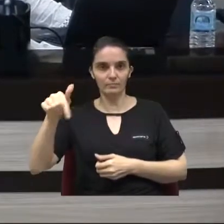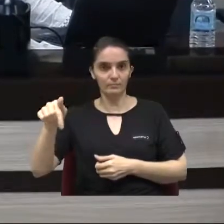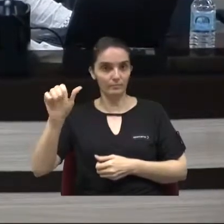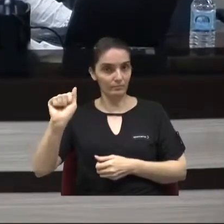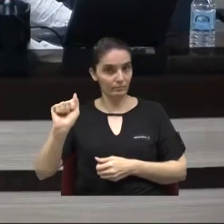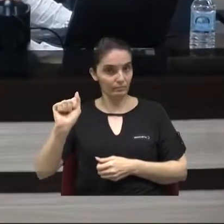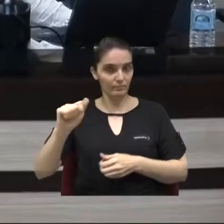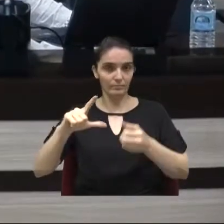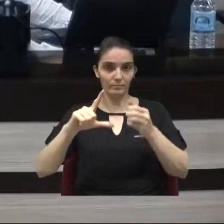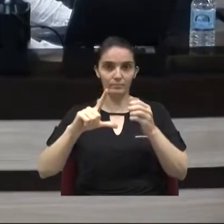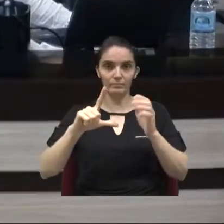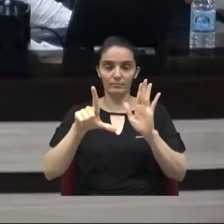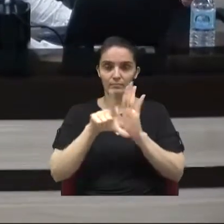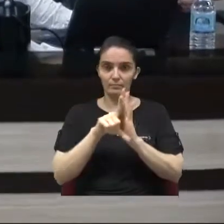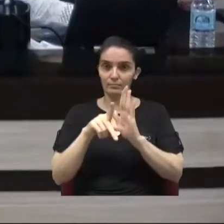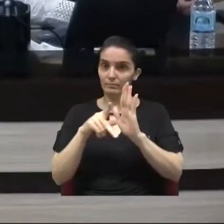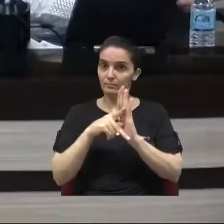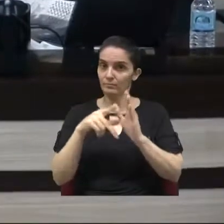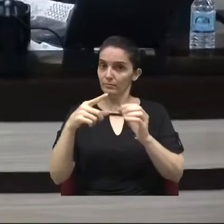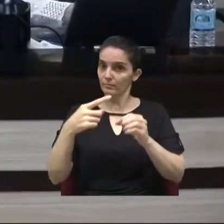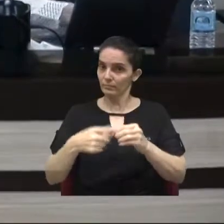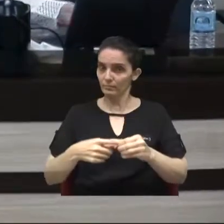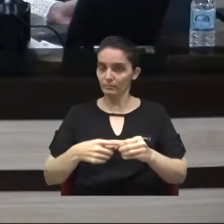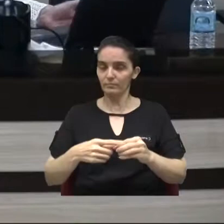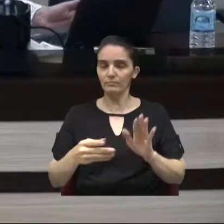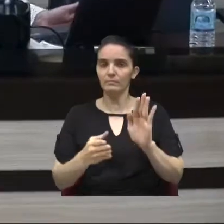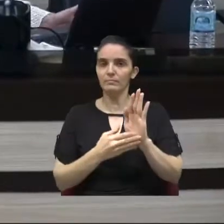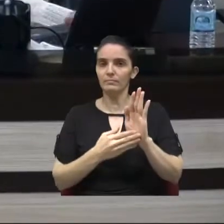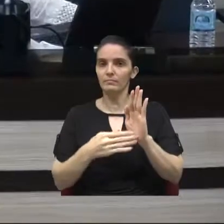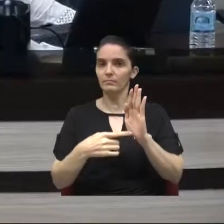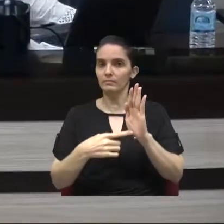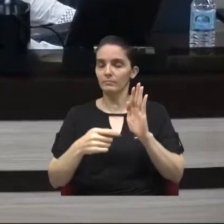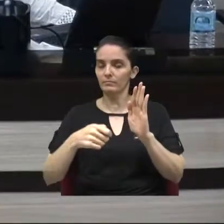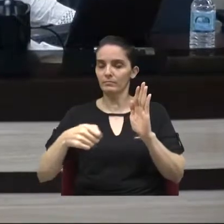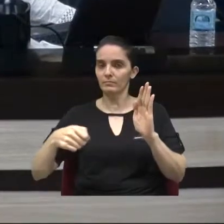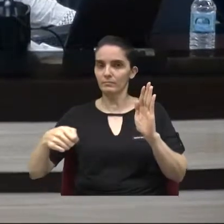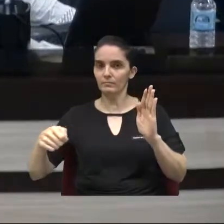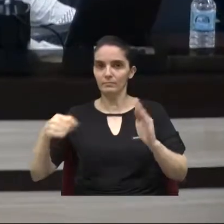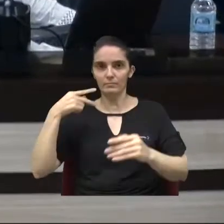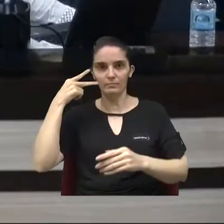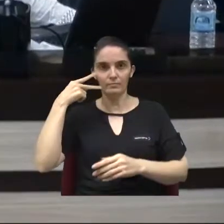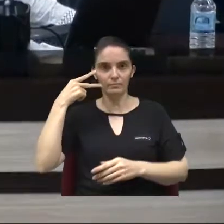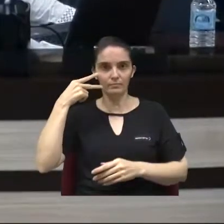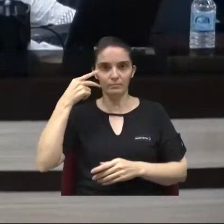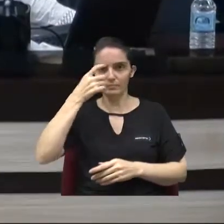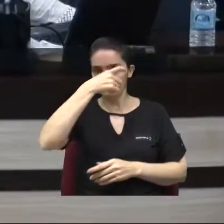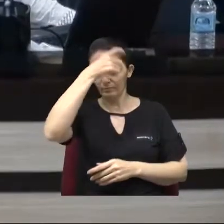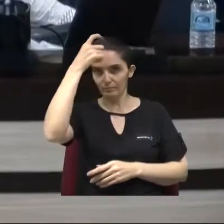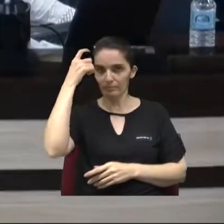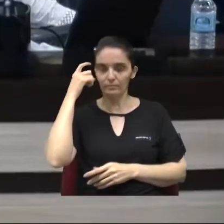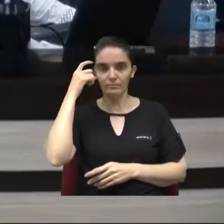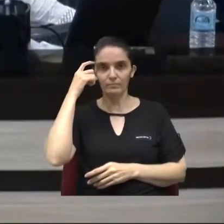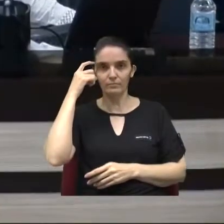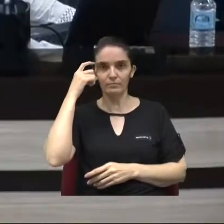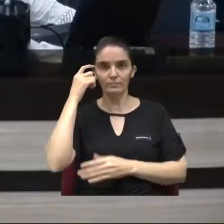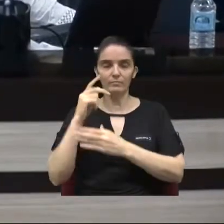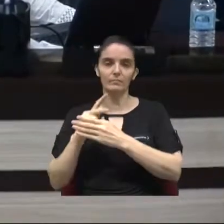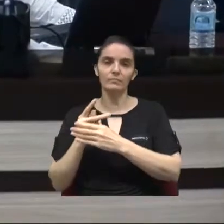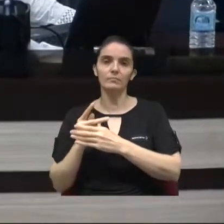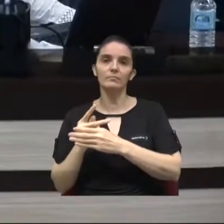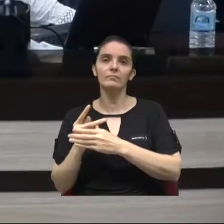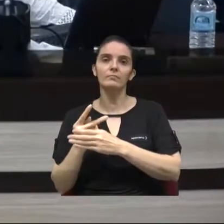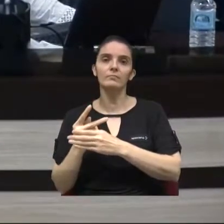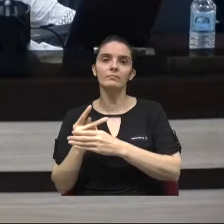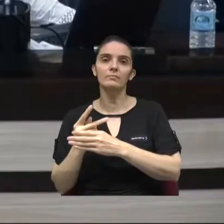Lei Orgânica do Município. A proposta vem assinada pelo vereador Marco Antônio Xavier, Helder Lúcio de